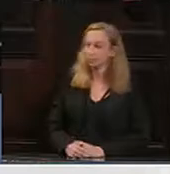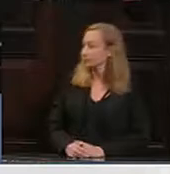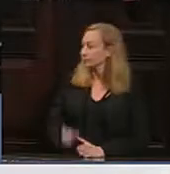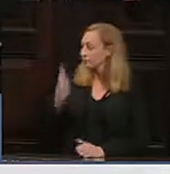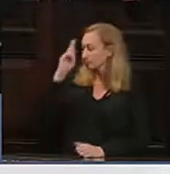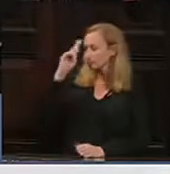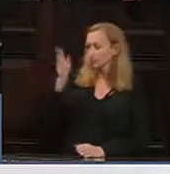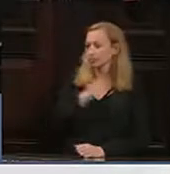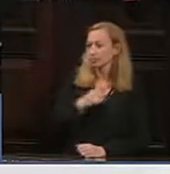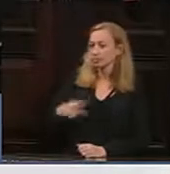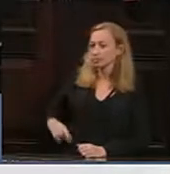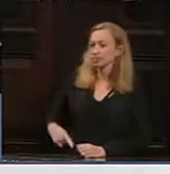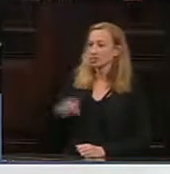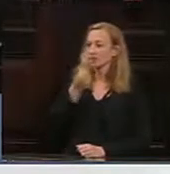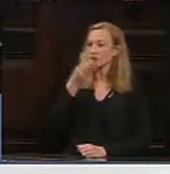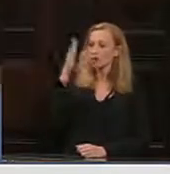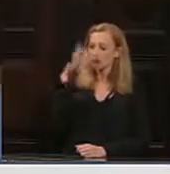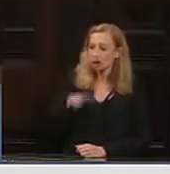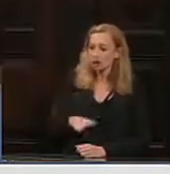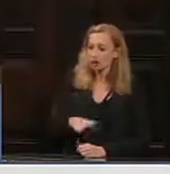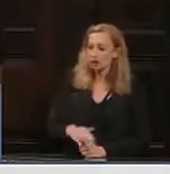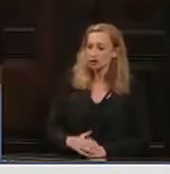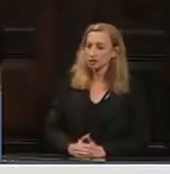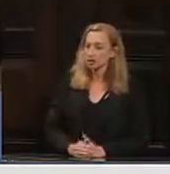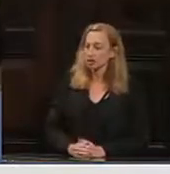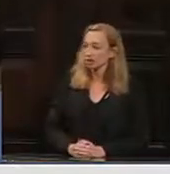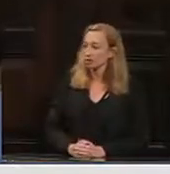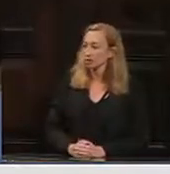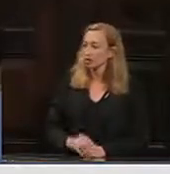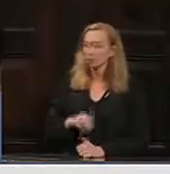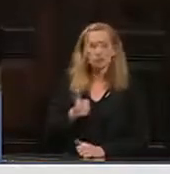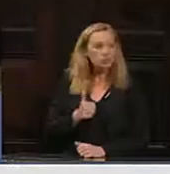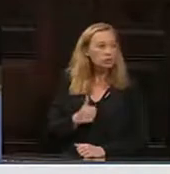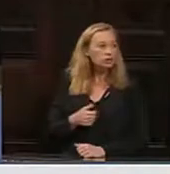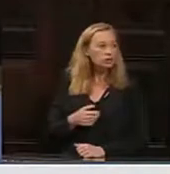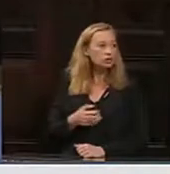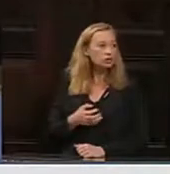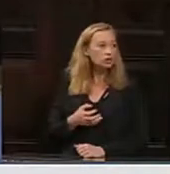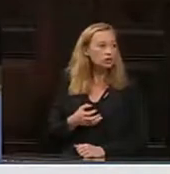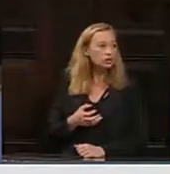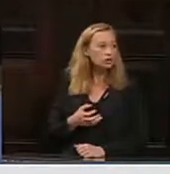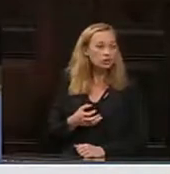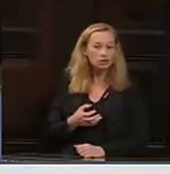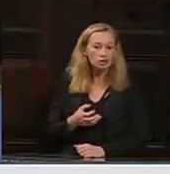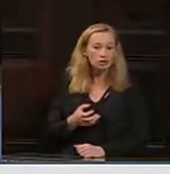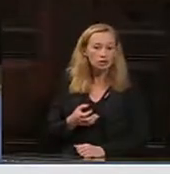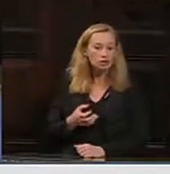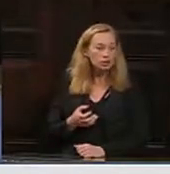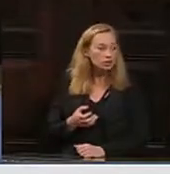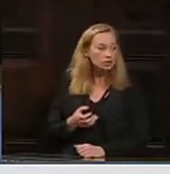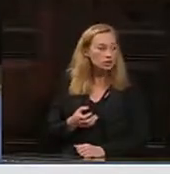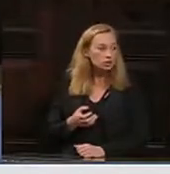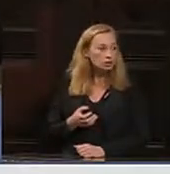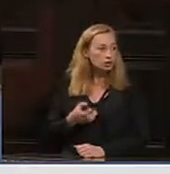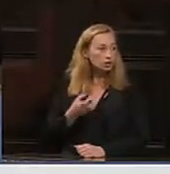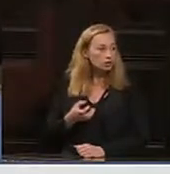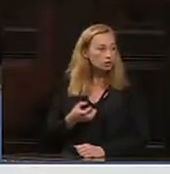Senhor presidente, boa tarde a todos. Em primeiro lugar, quero deixar aqui meus pêsames, minhas condolências